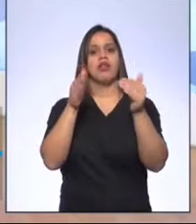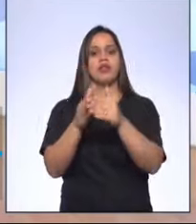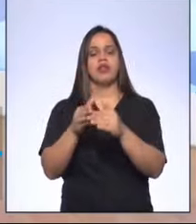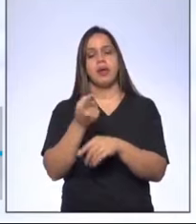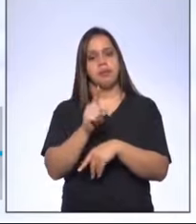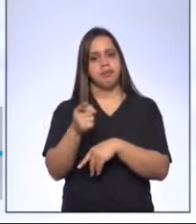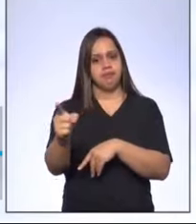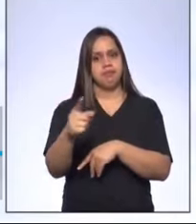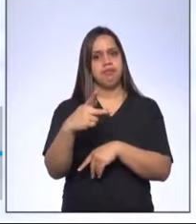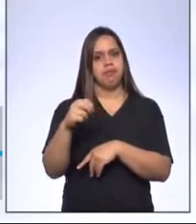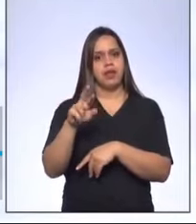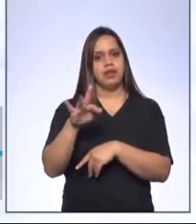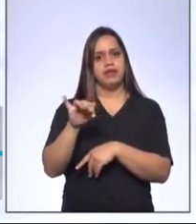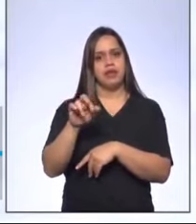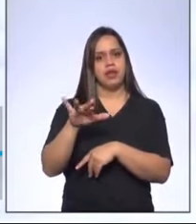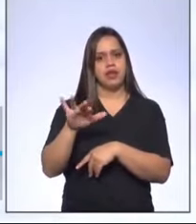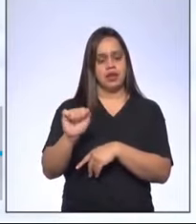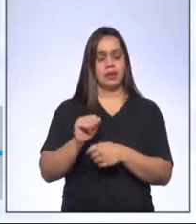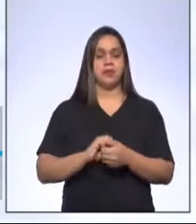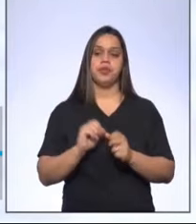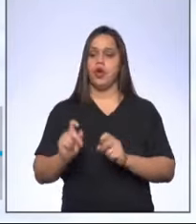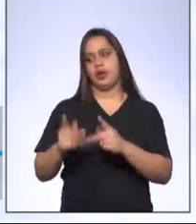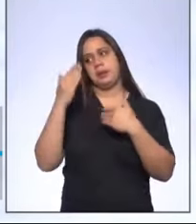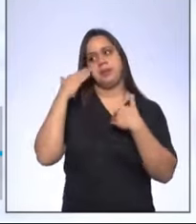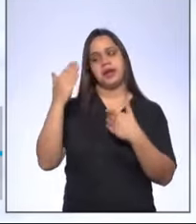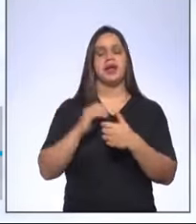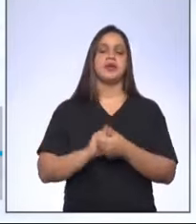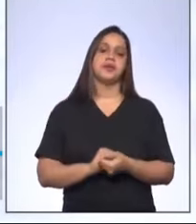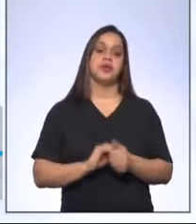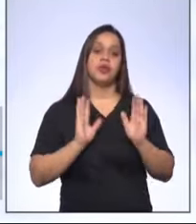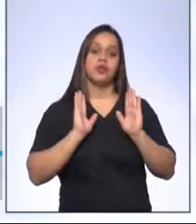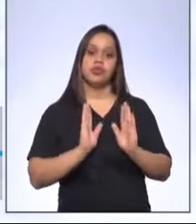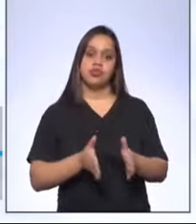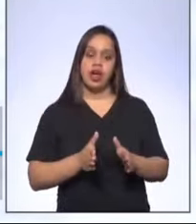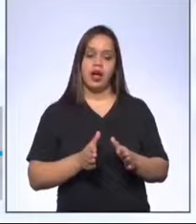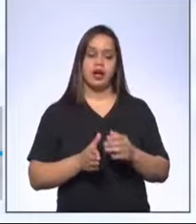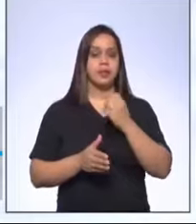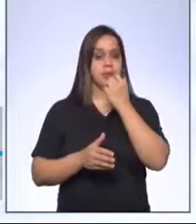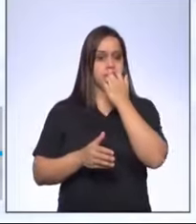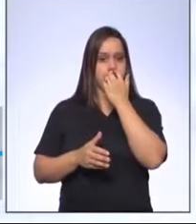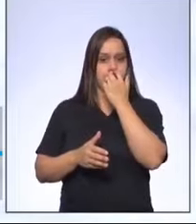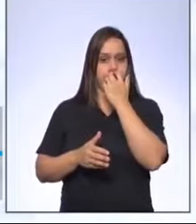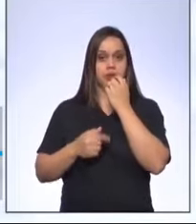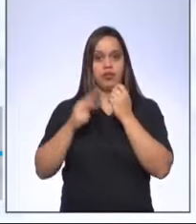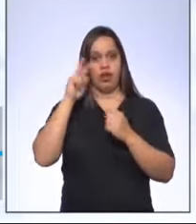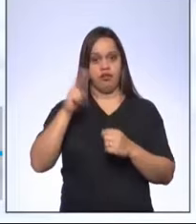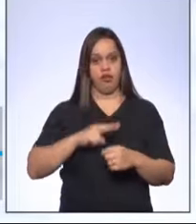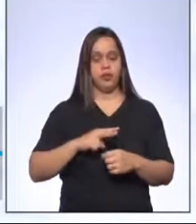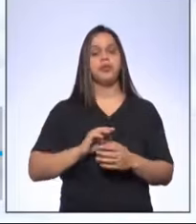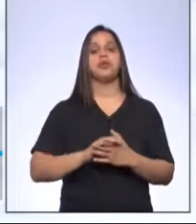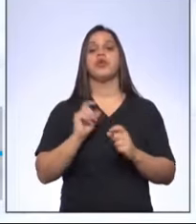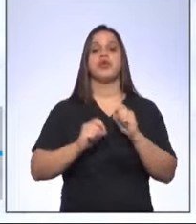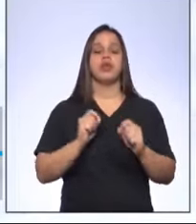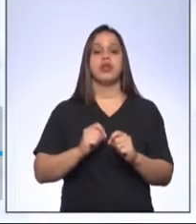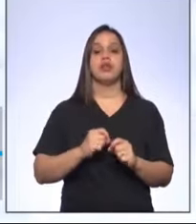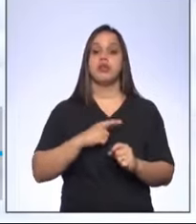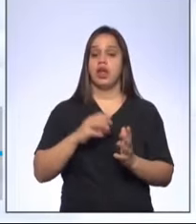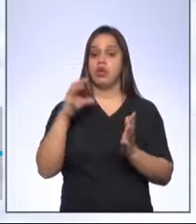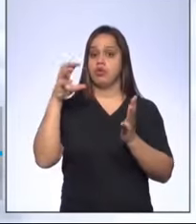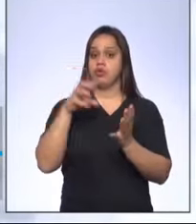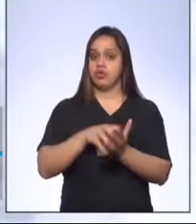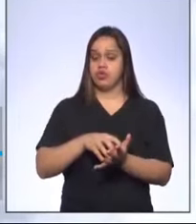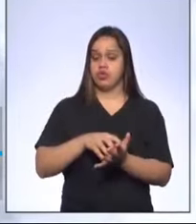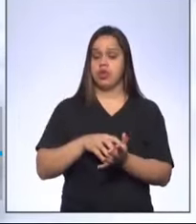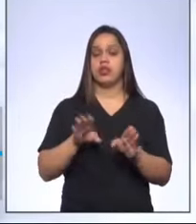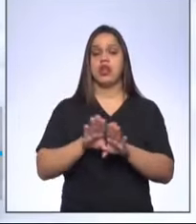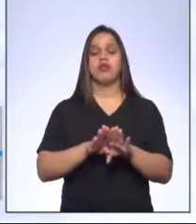Obrigado. Meus queridos, então assim, entendendo o sistema nervoso? Ó, central, periférico. E você tem o sistema nervoso autônomo, que é aquele que faz